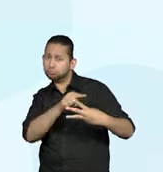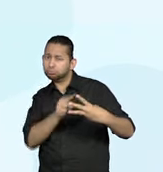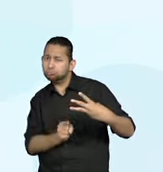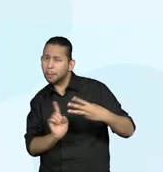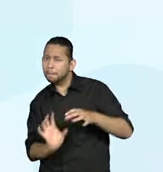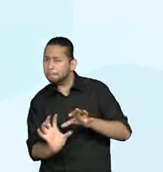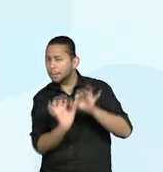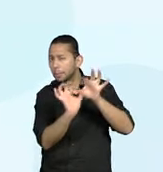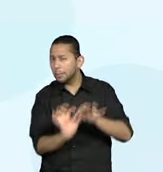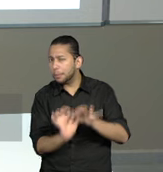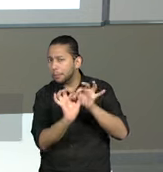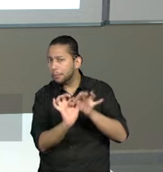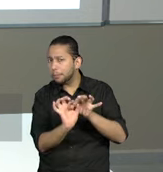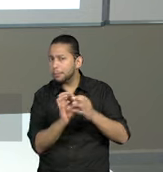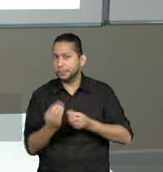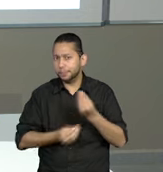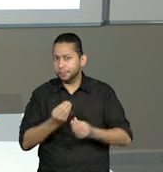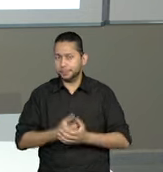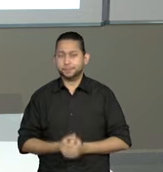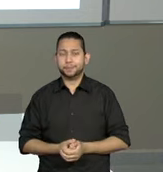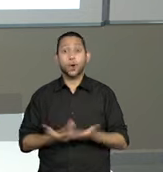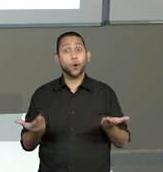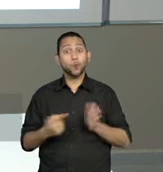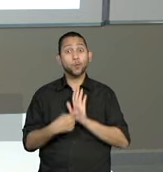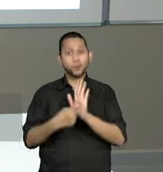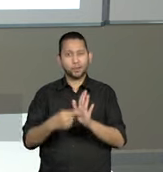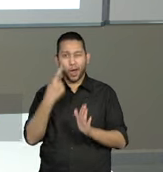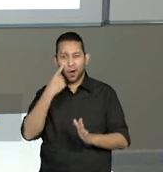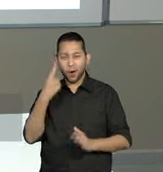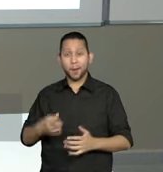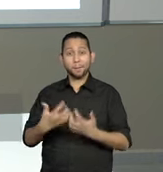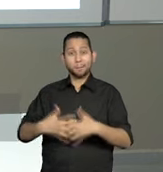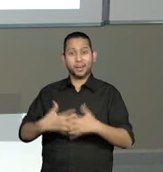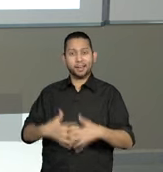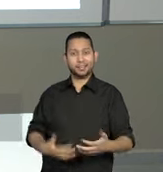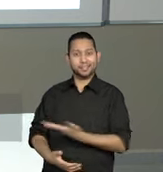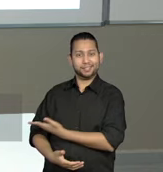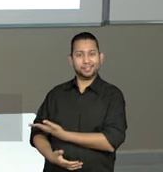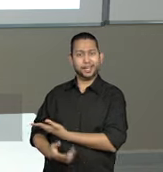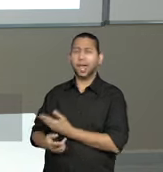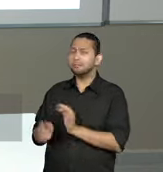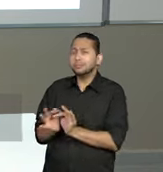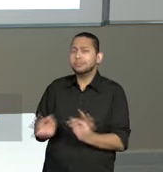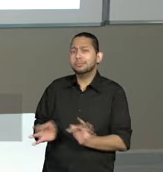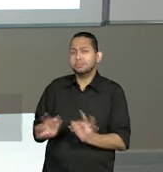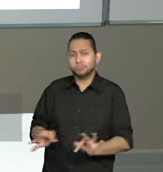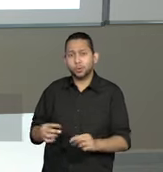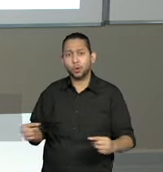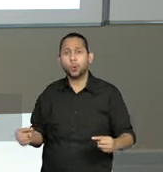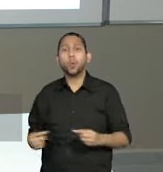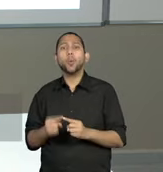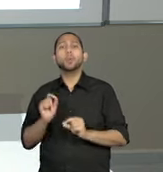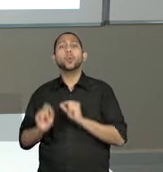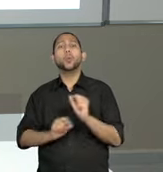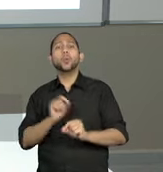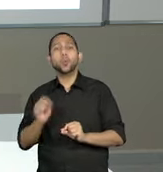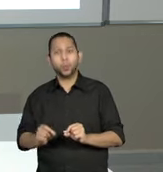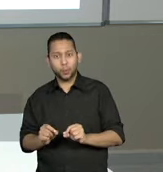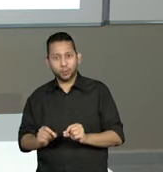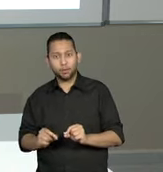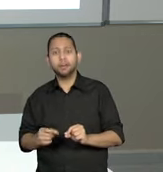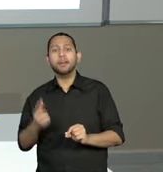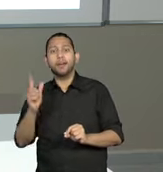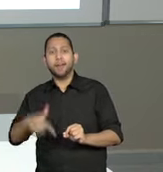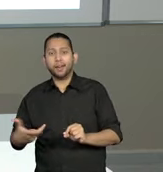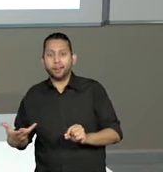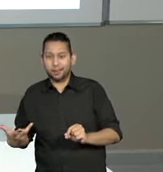nós construímos uma máquina simples que usa alguns princípios aí dessas